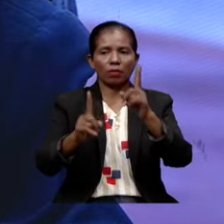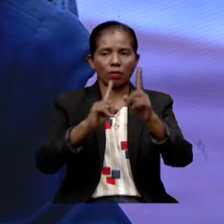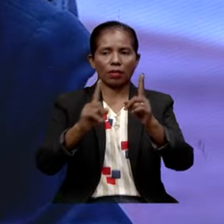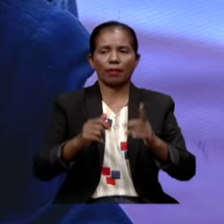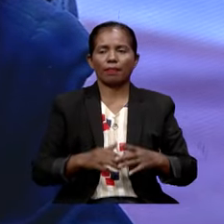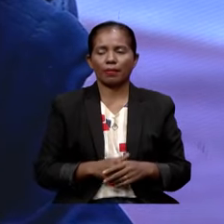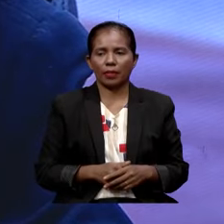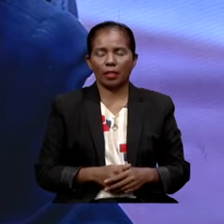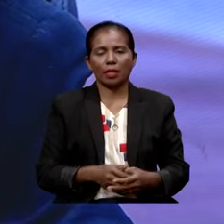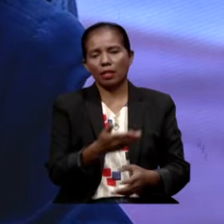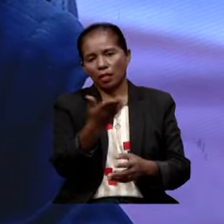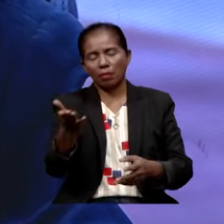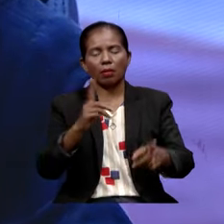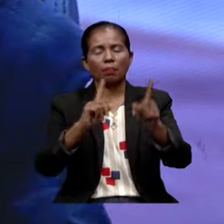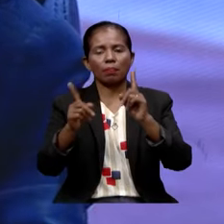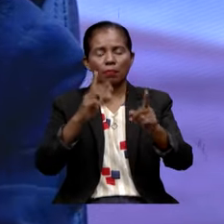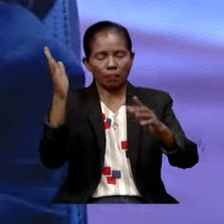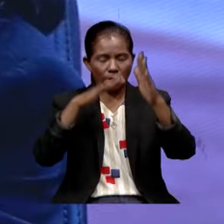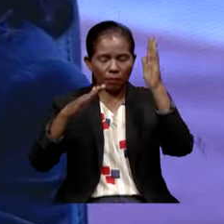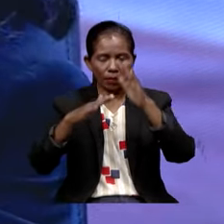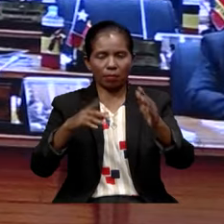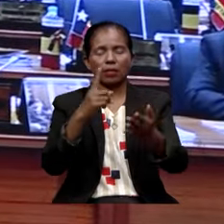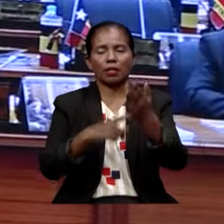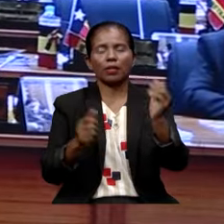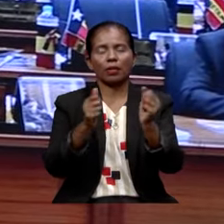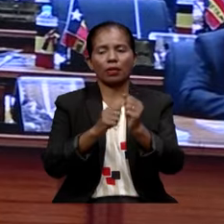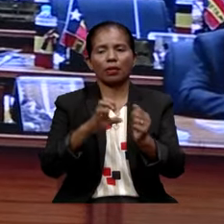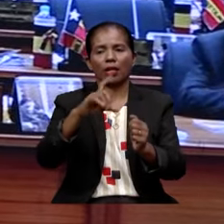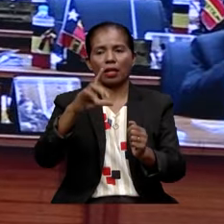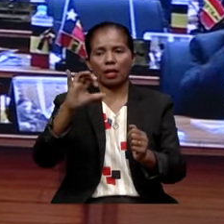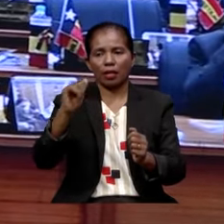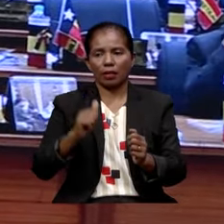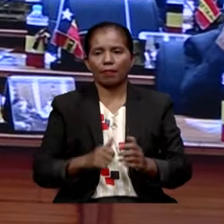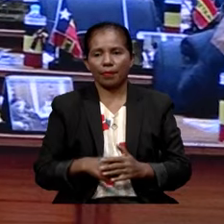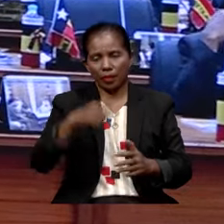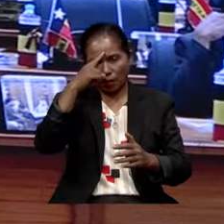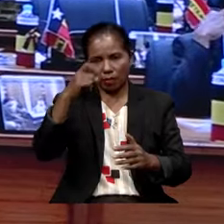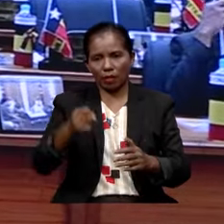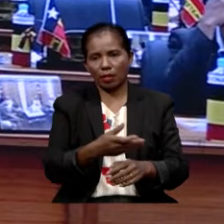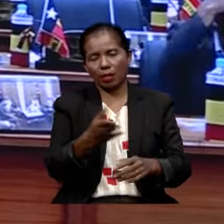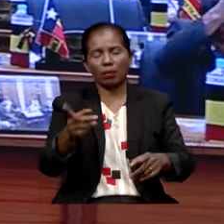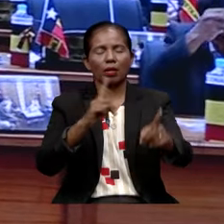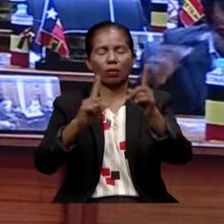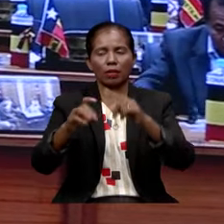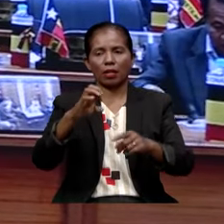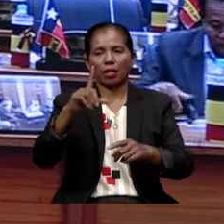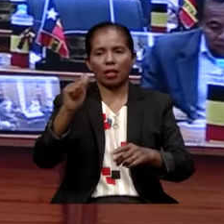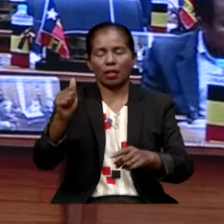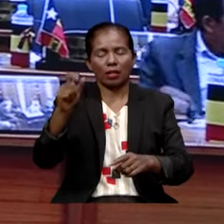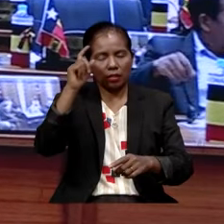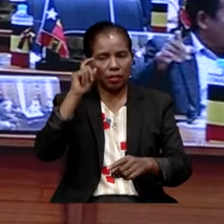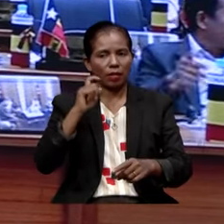Calma, na imi problema sai da ho elia. Com calma. Problema sai da ho elia. Tamba ne mami imi questiona elia mão bot